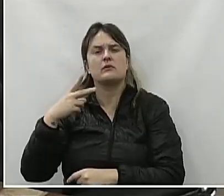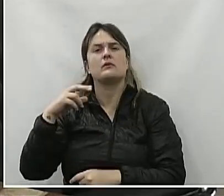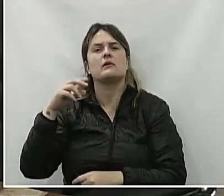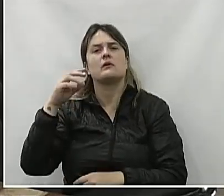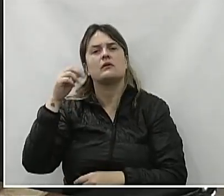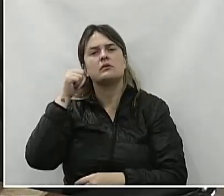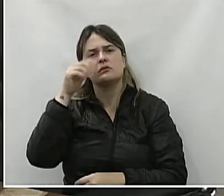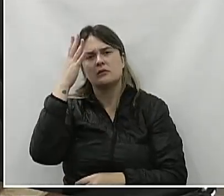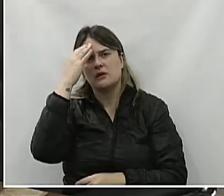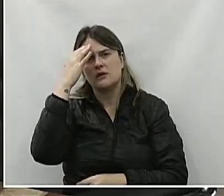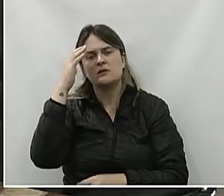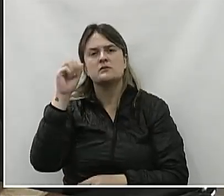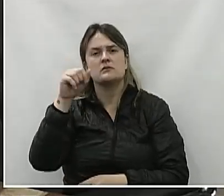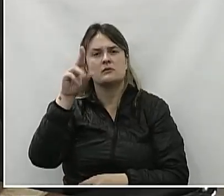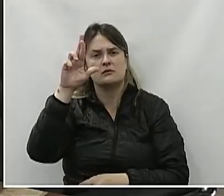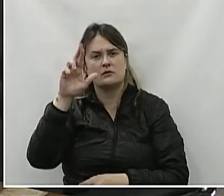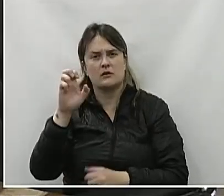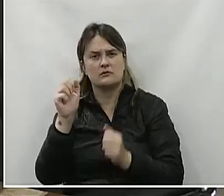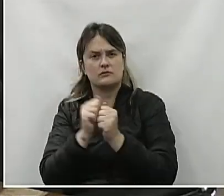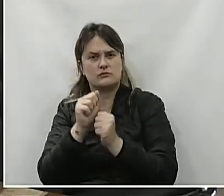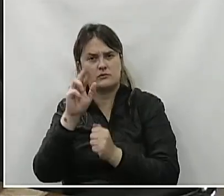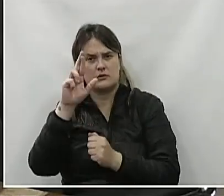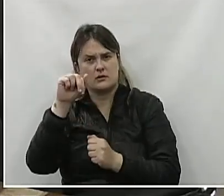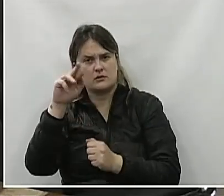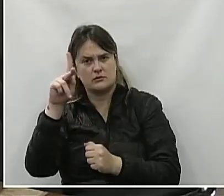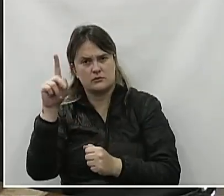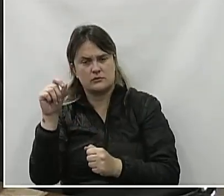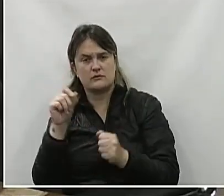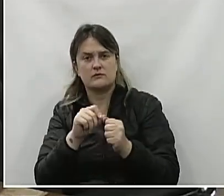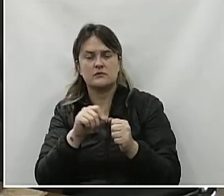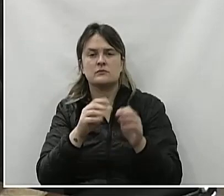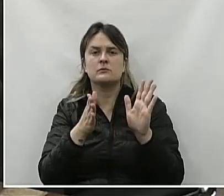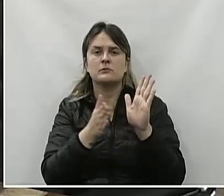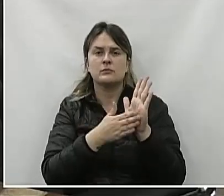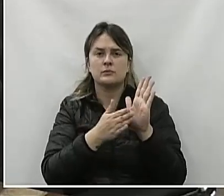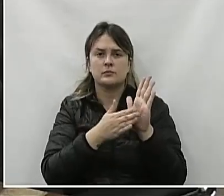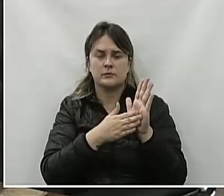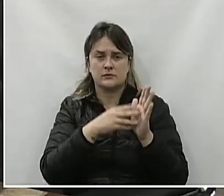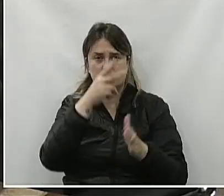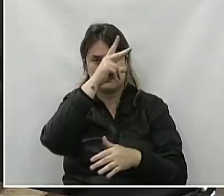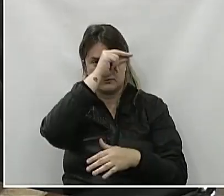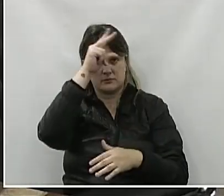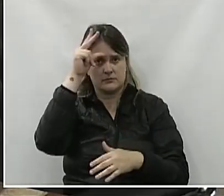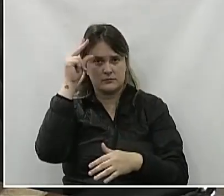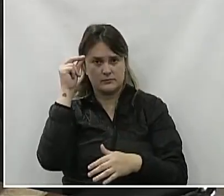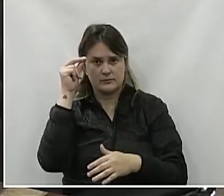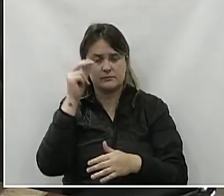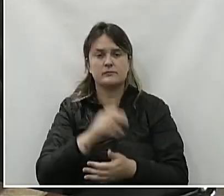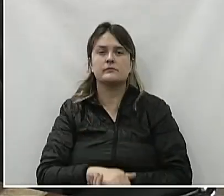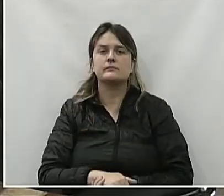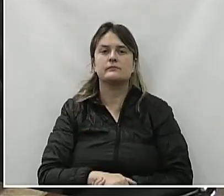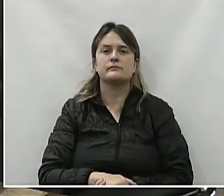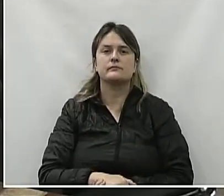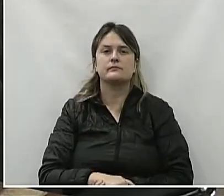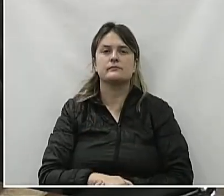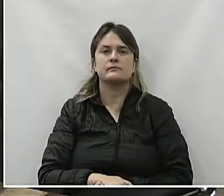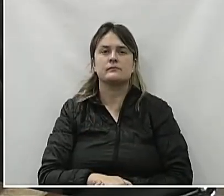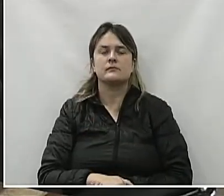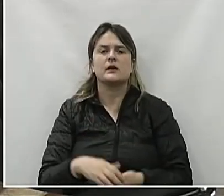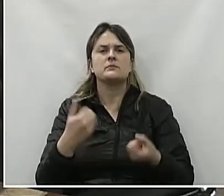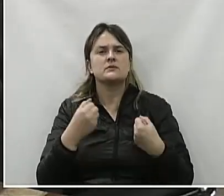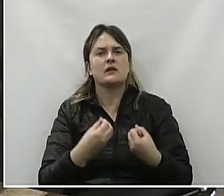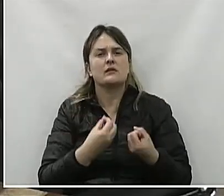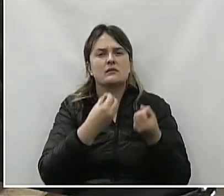o Valdir fizemos uma proposição ao executivo para que dê